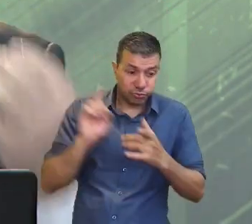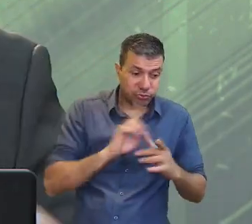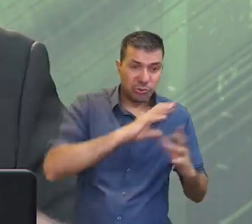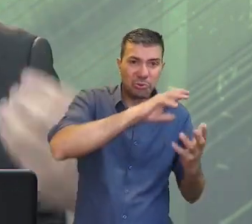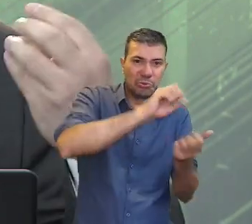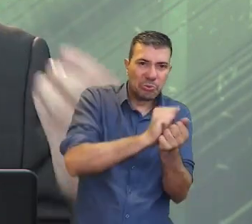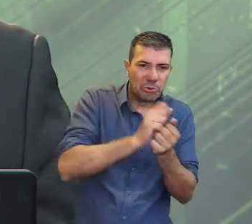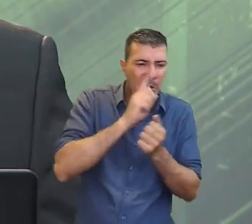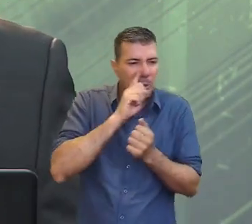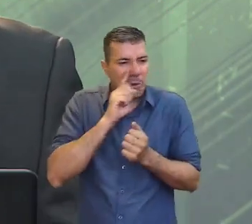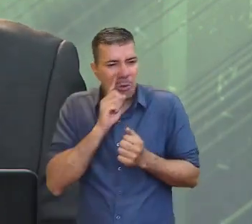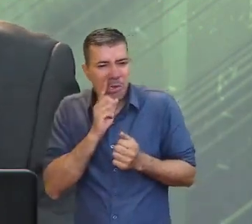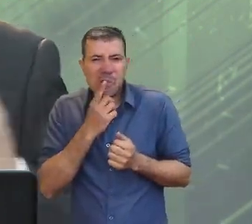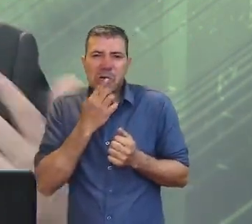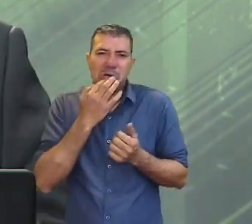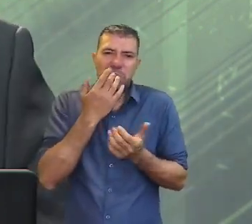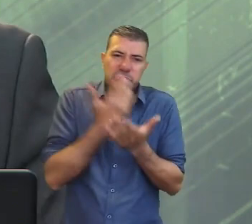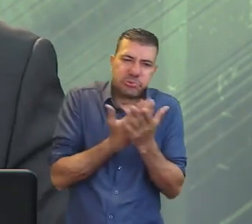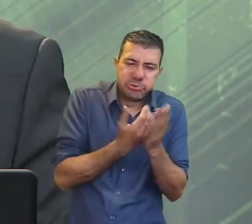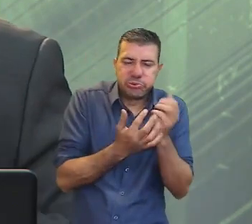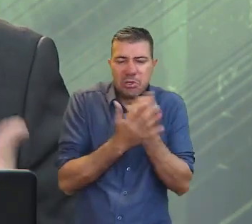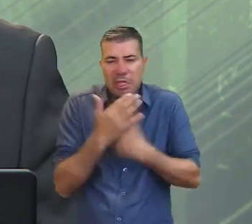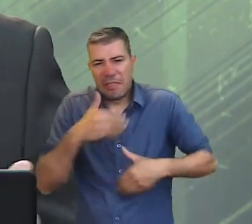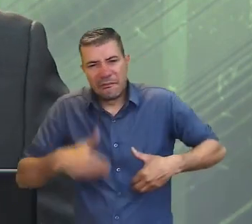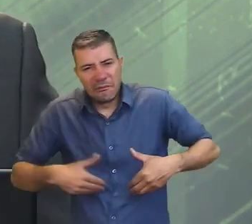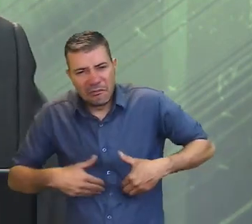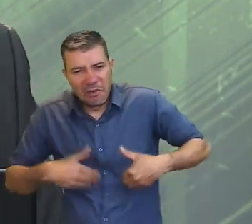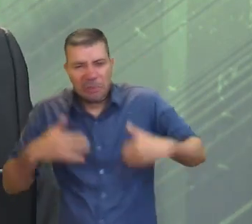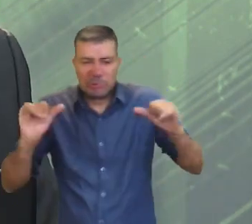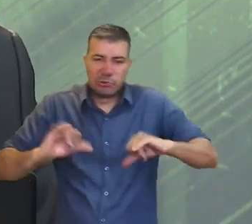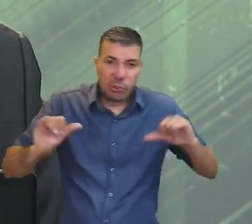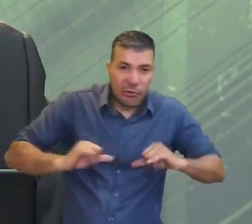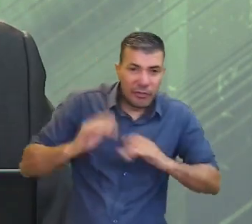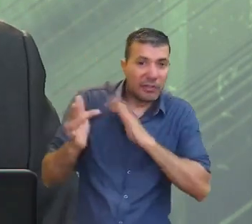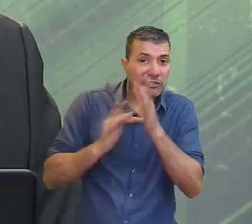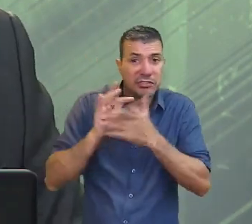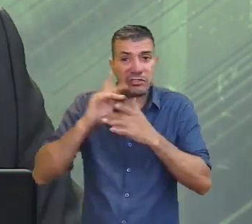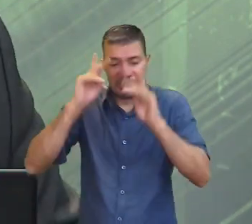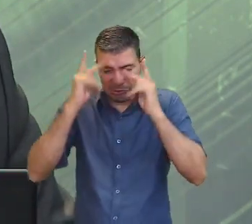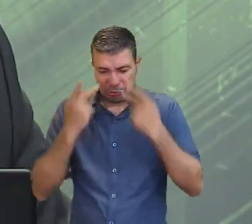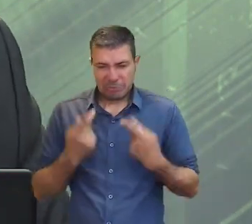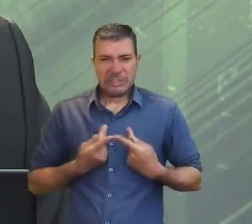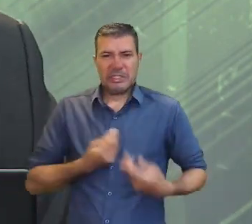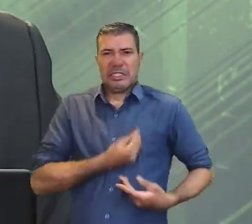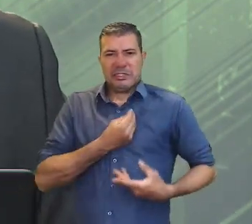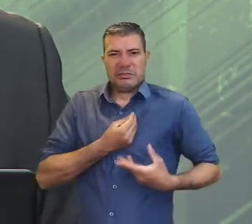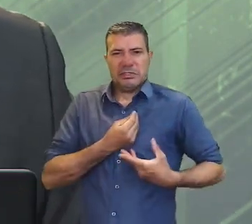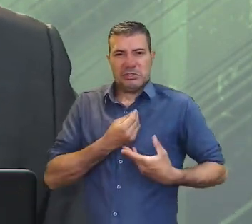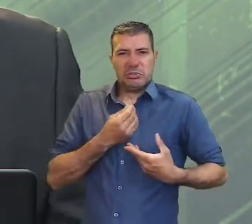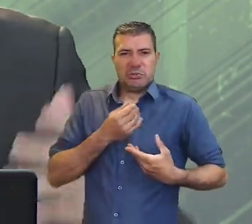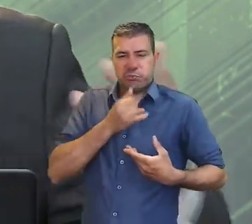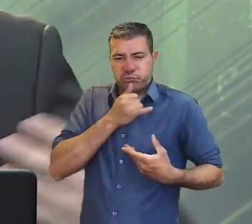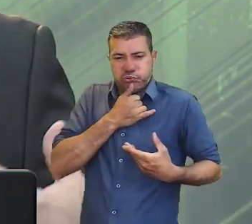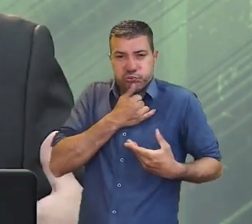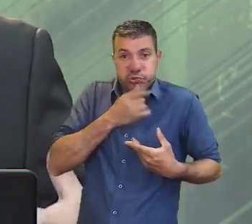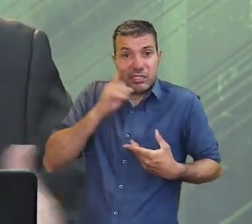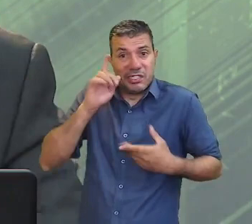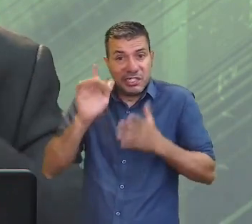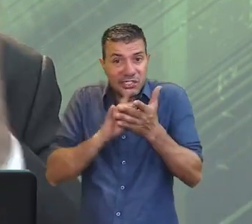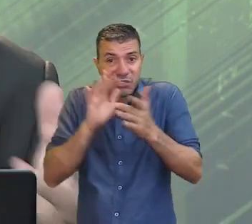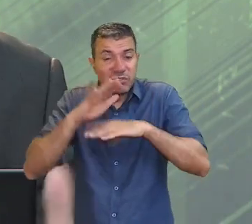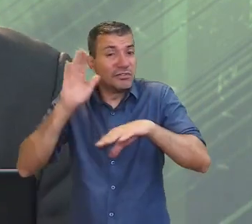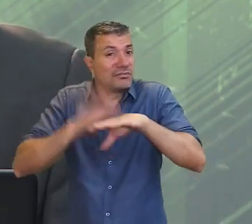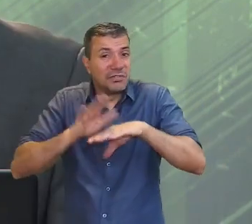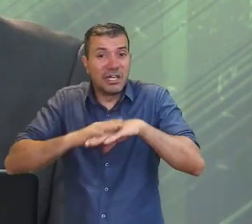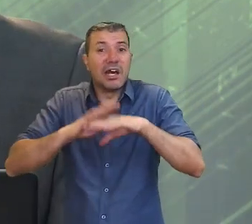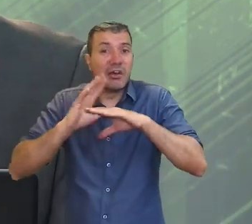ele chorou, ele sangrou, ele passou fome, ele sofreu, ele viu o sofrimento humano. Então, quando ele está diante do Pai, ele conhece as minhas